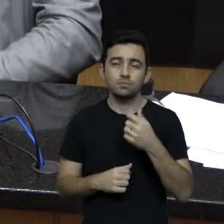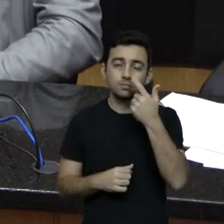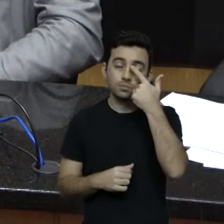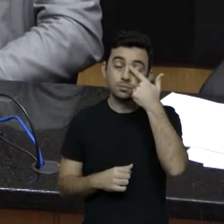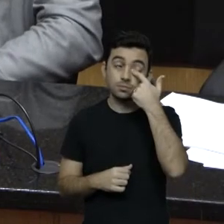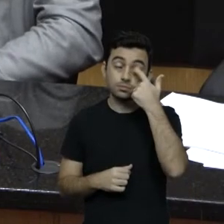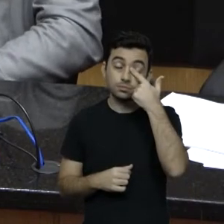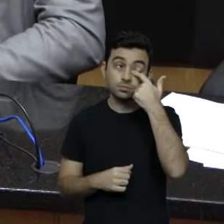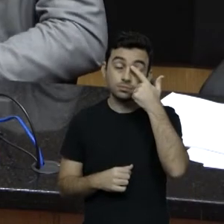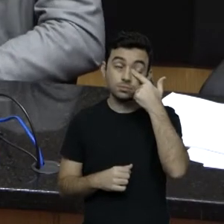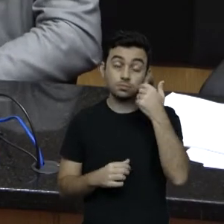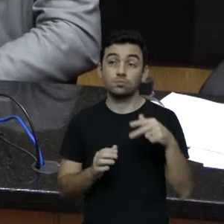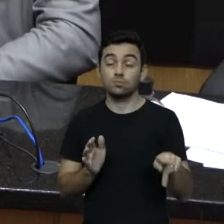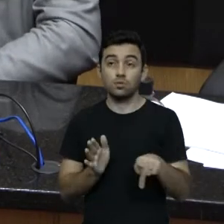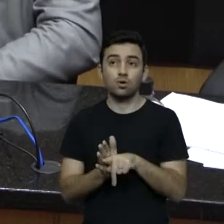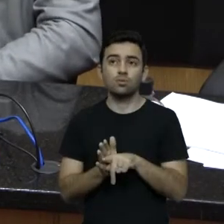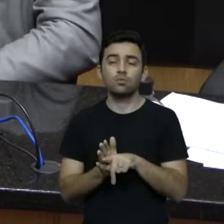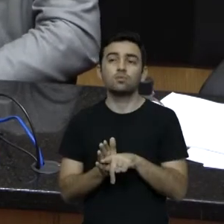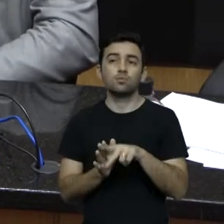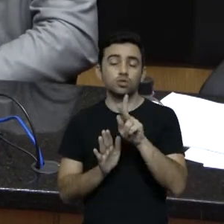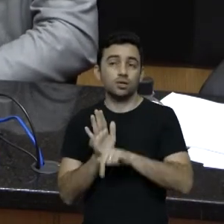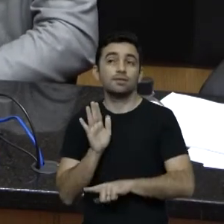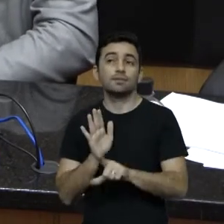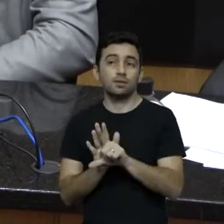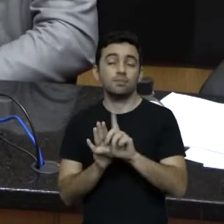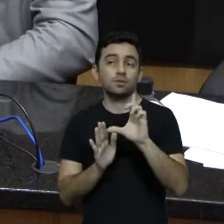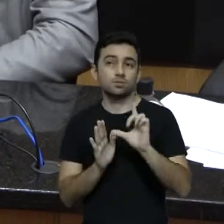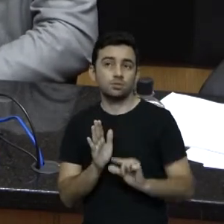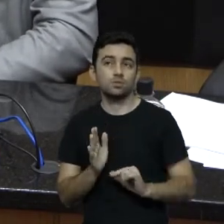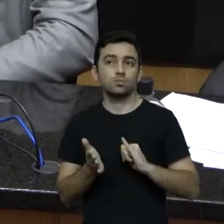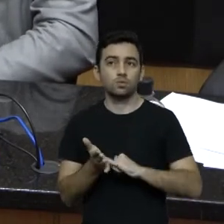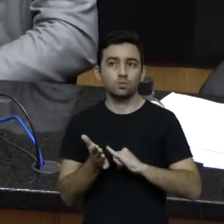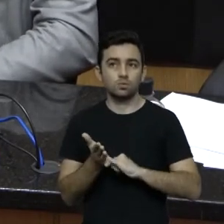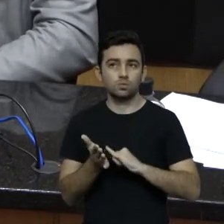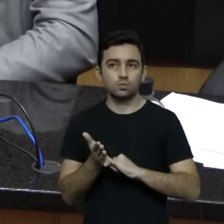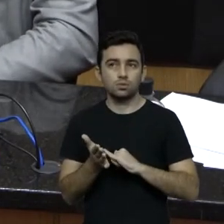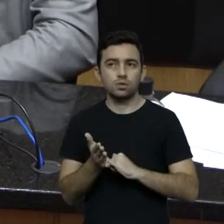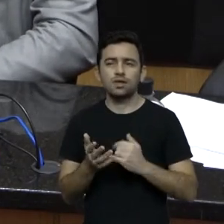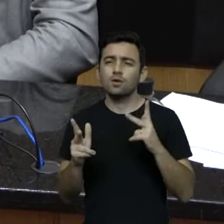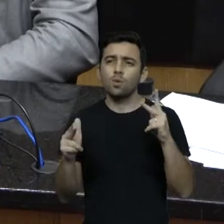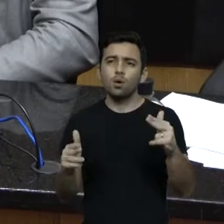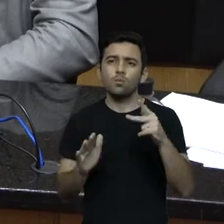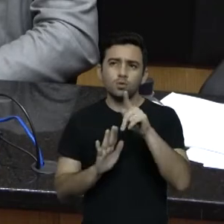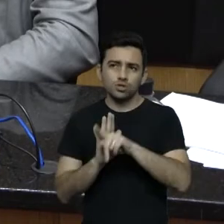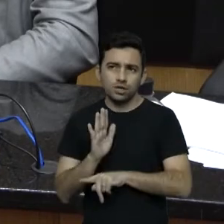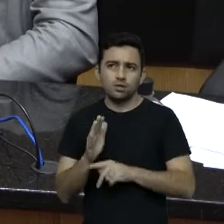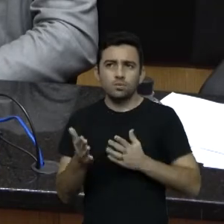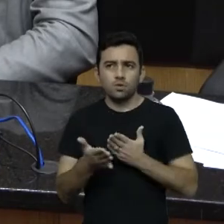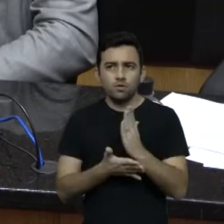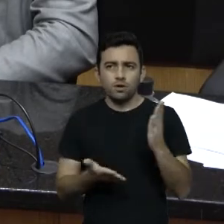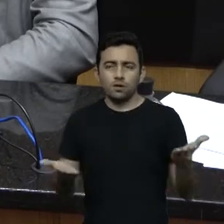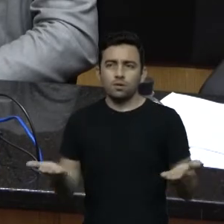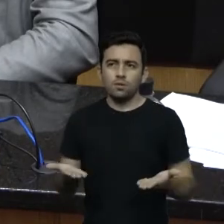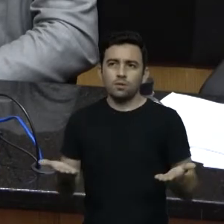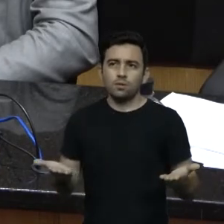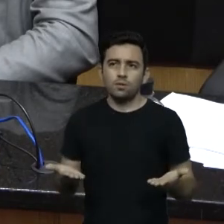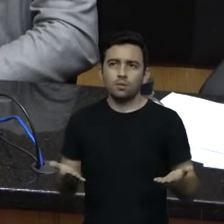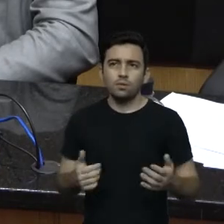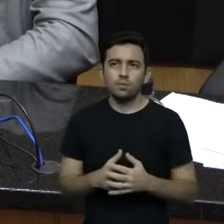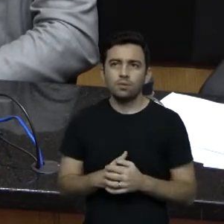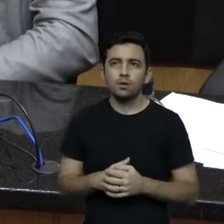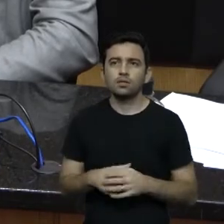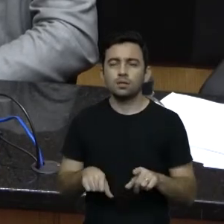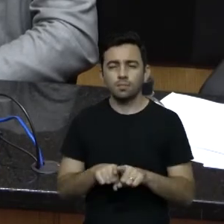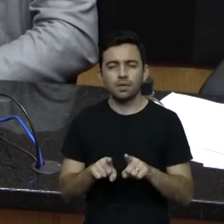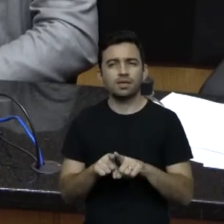fazer projeto de lei para redução de e como o projeto que nós já provamos a a pouco aqui e aí a gente possa deliberar